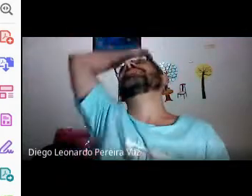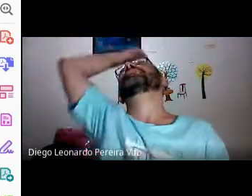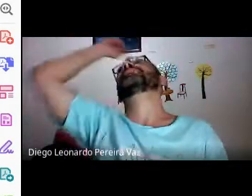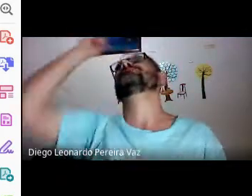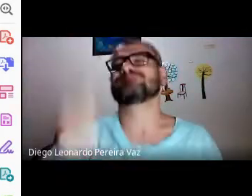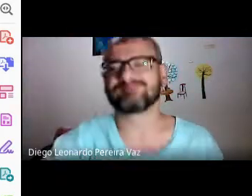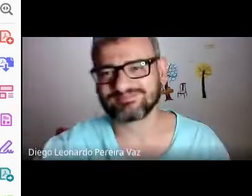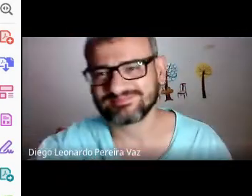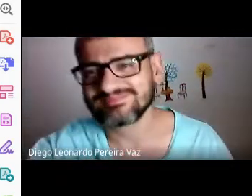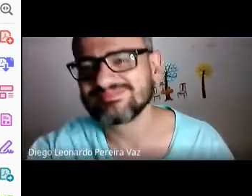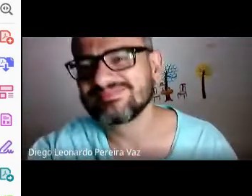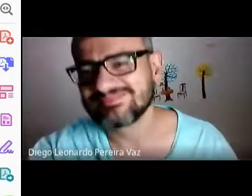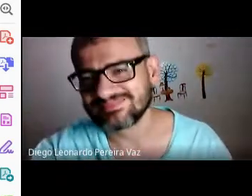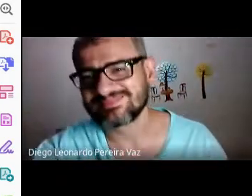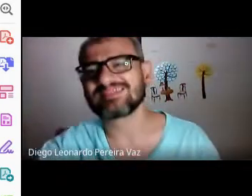Entra.